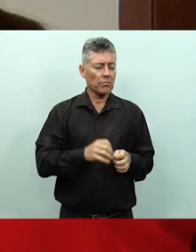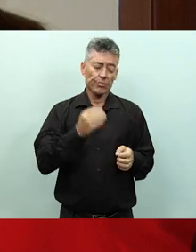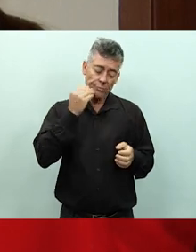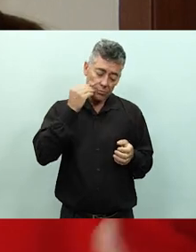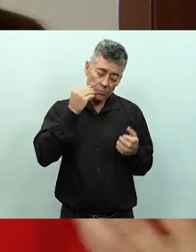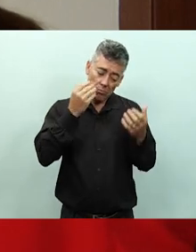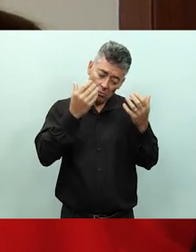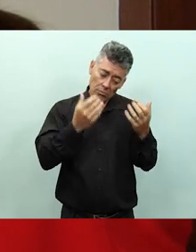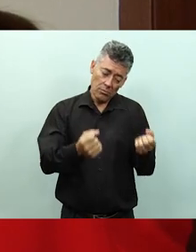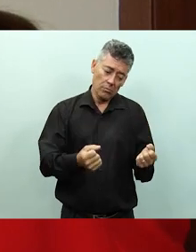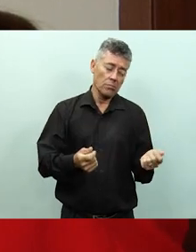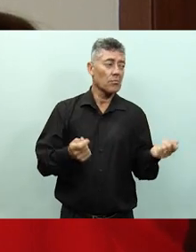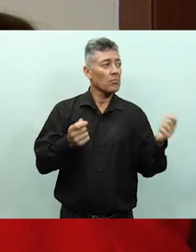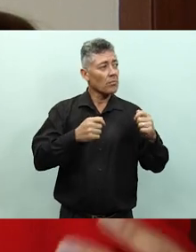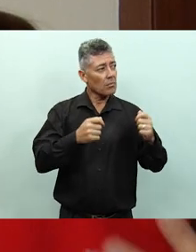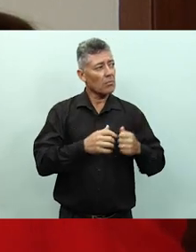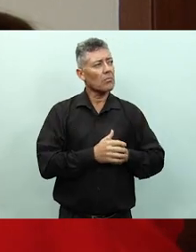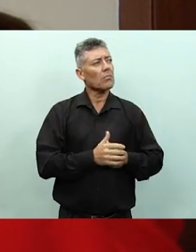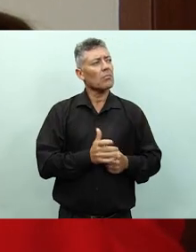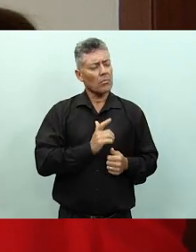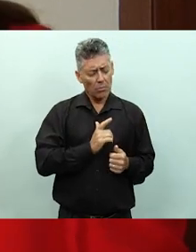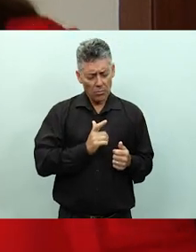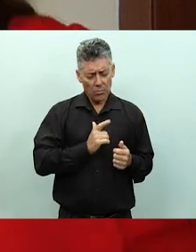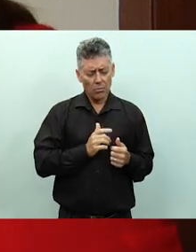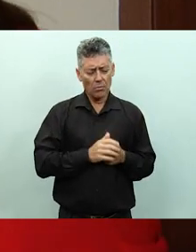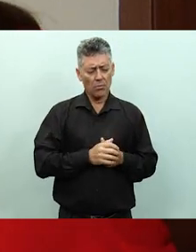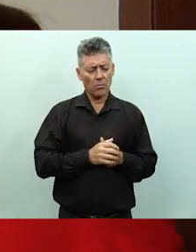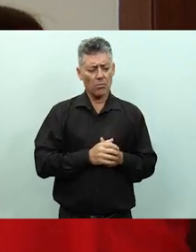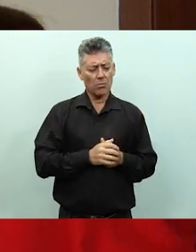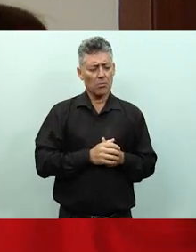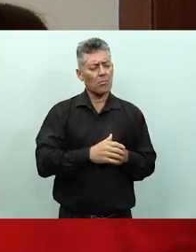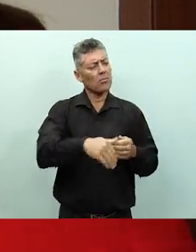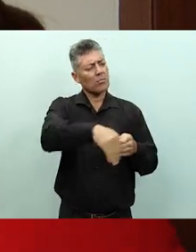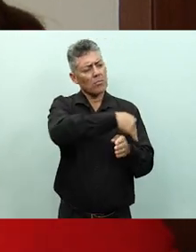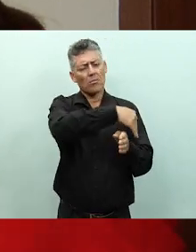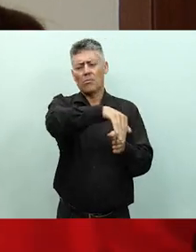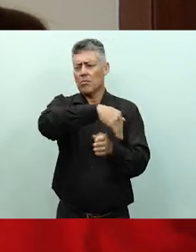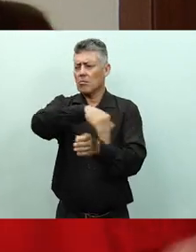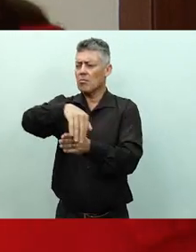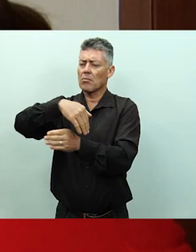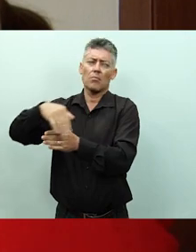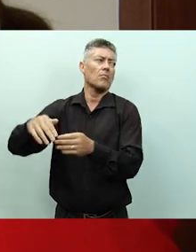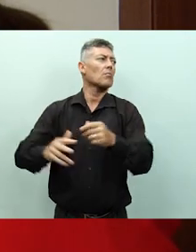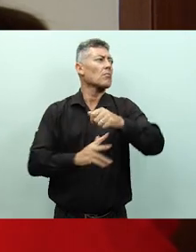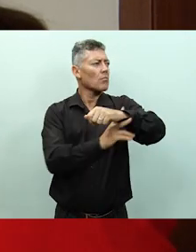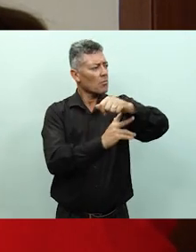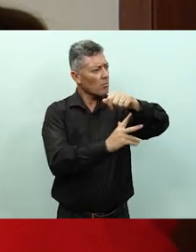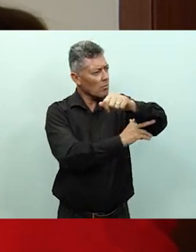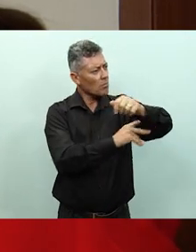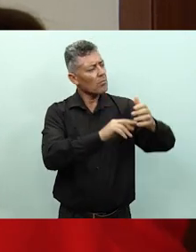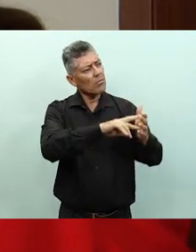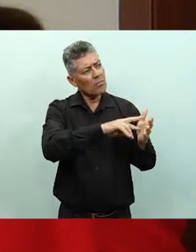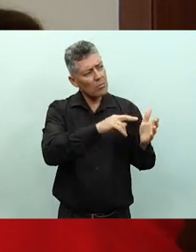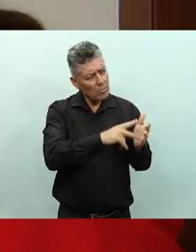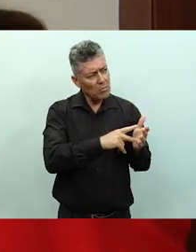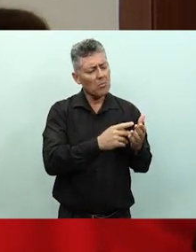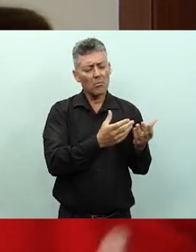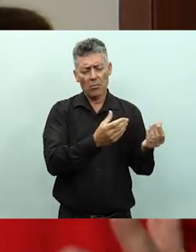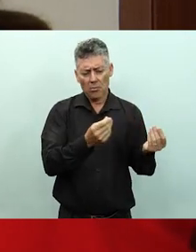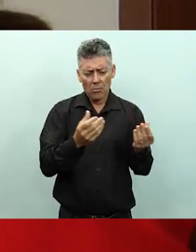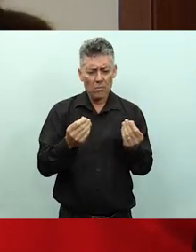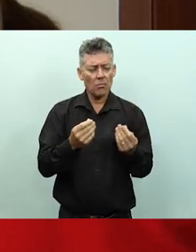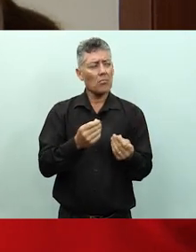infraestrutura, para atender a necessidade que existia, tanto de estradas como de pontes, né? Que